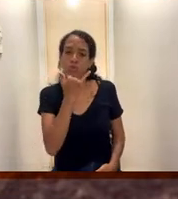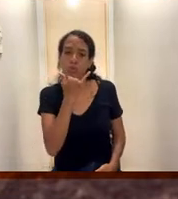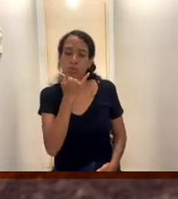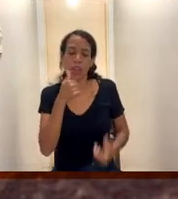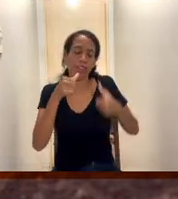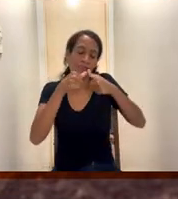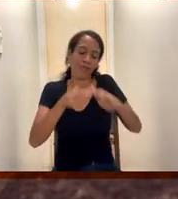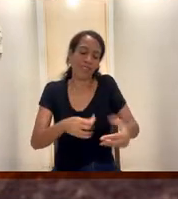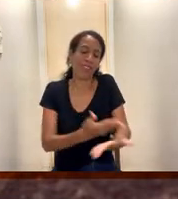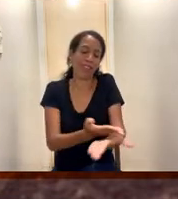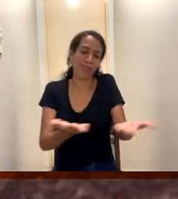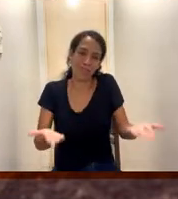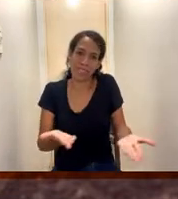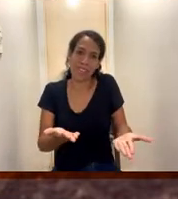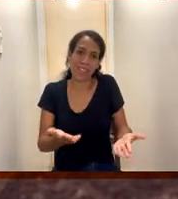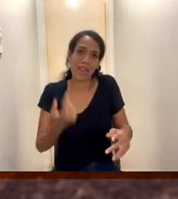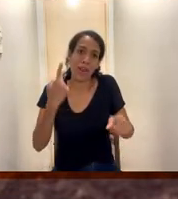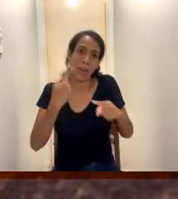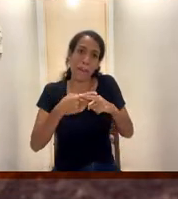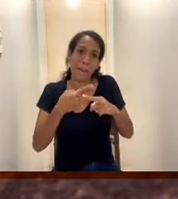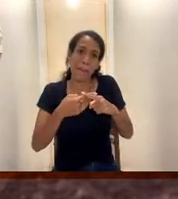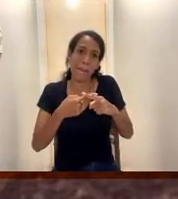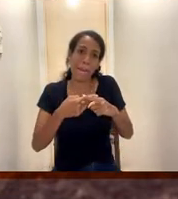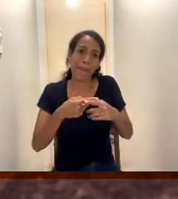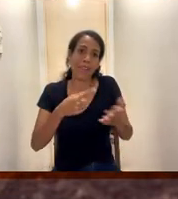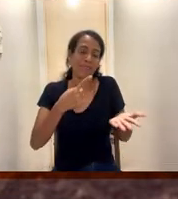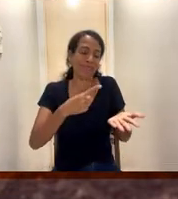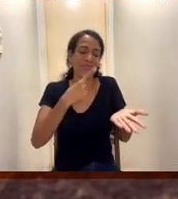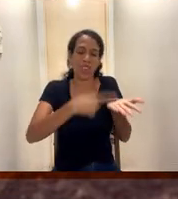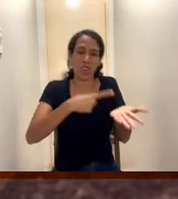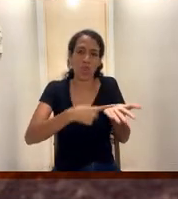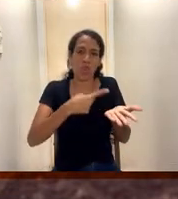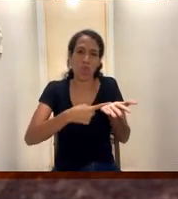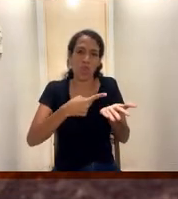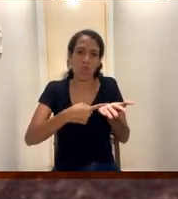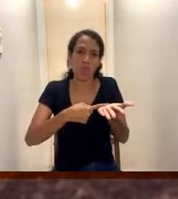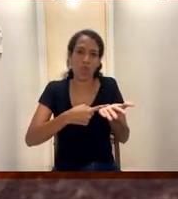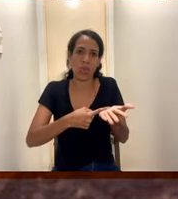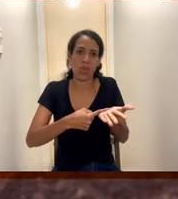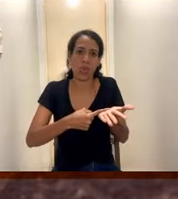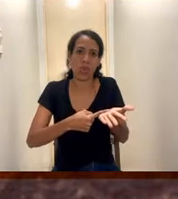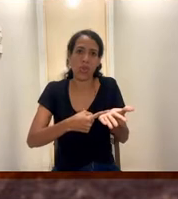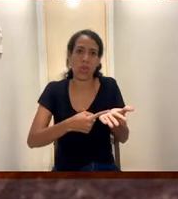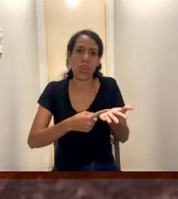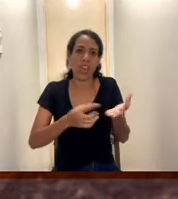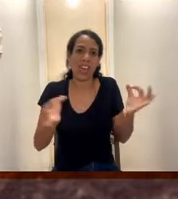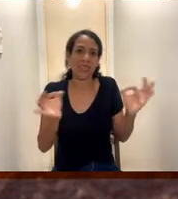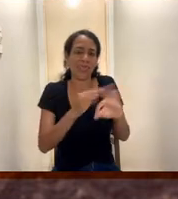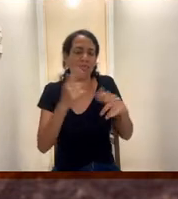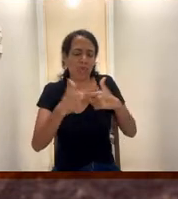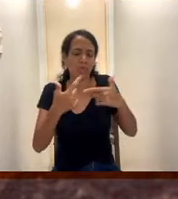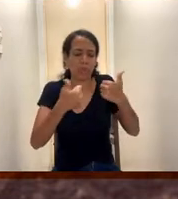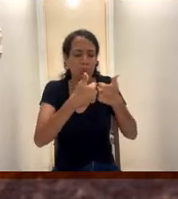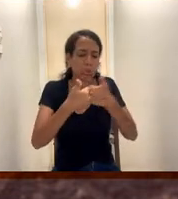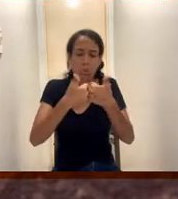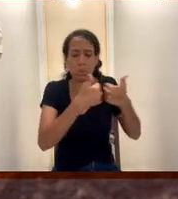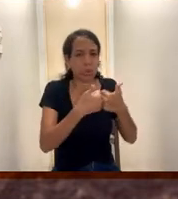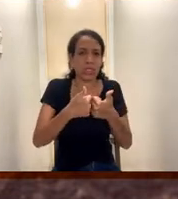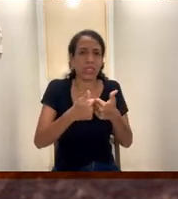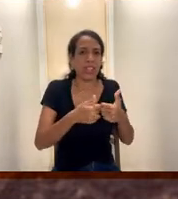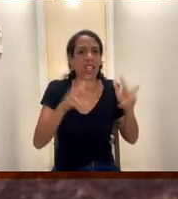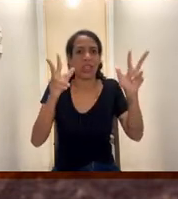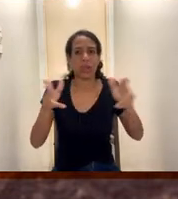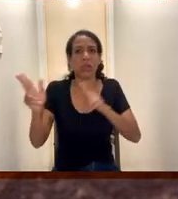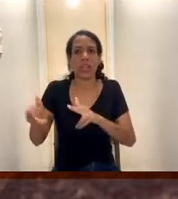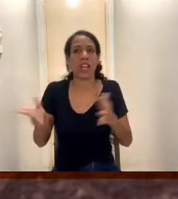durante toda a live, porque por uma questão de agenda, de uma atividade que acabou chocando com esse momento, eu não